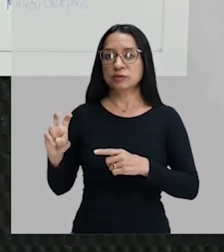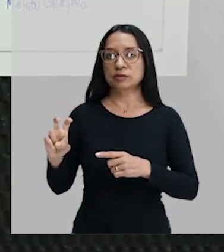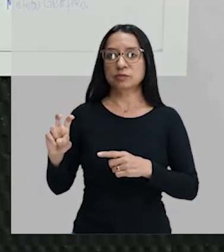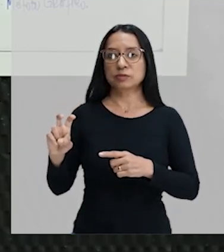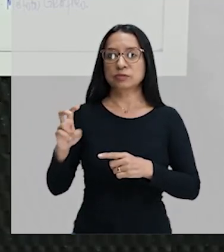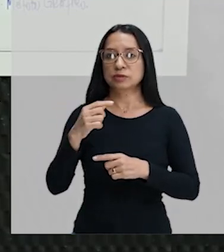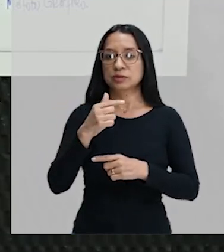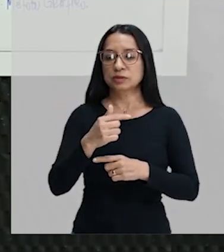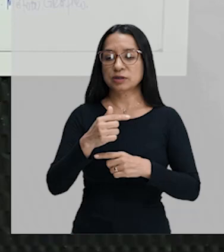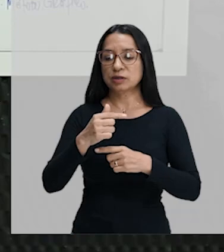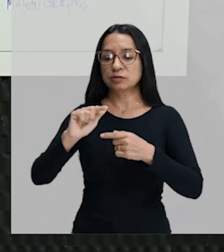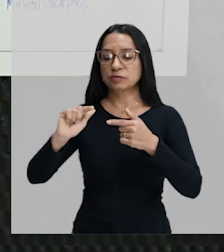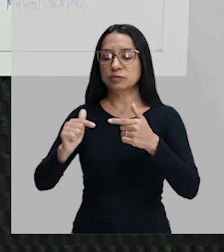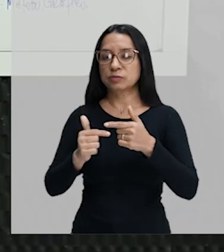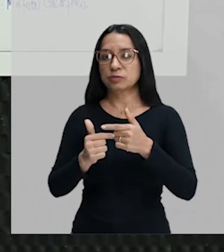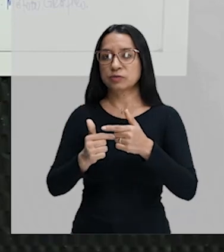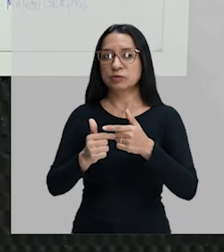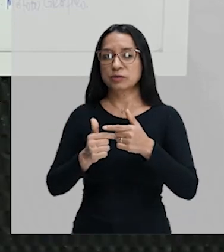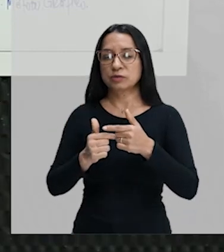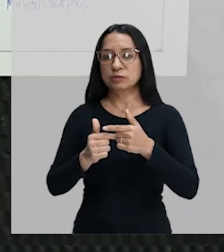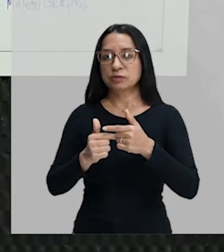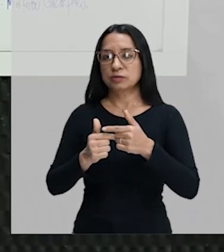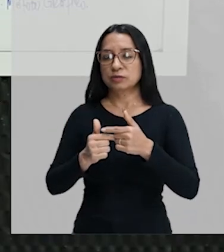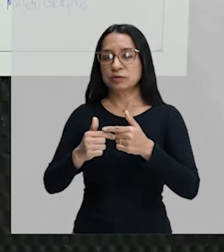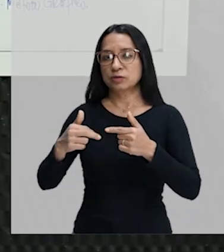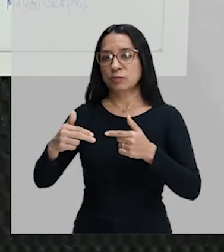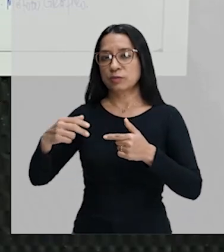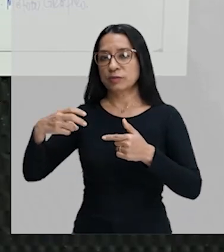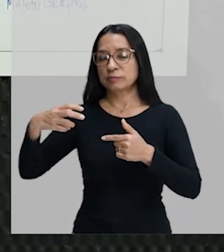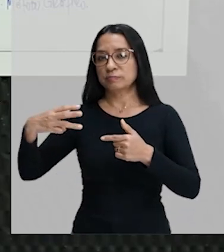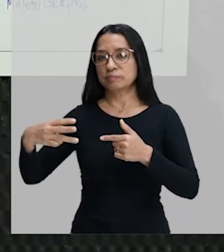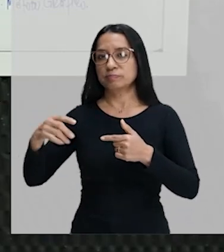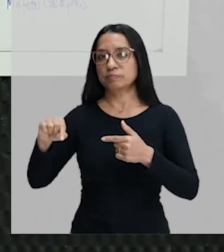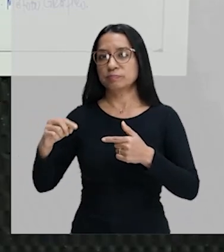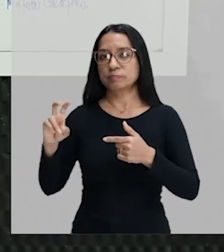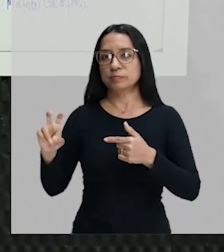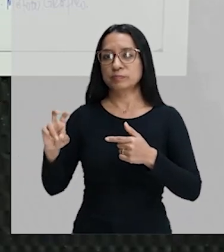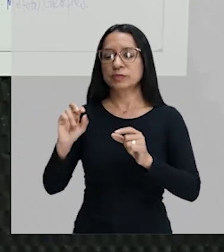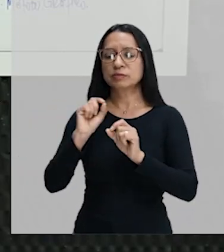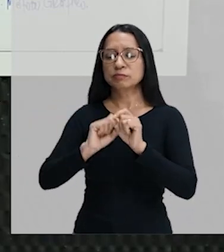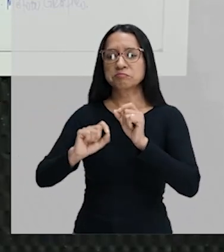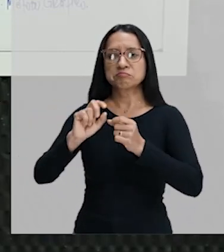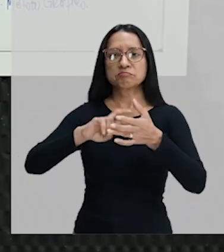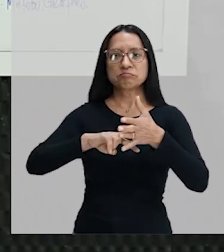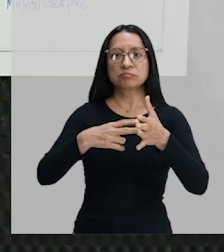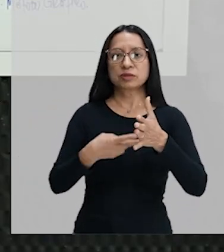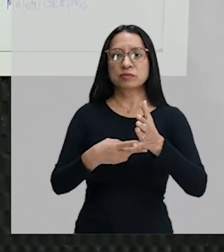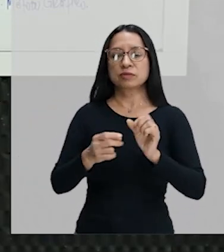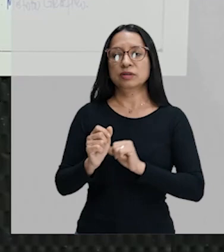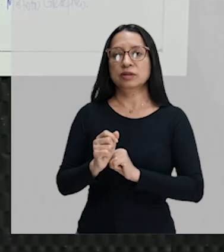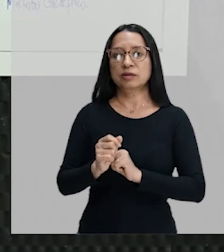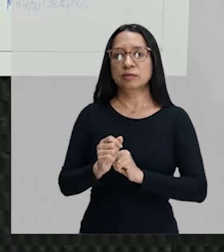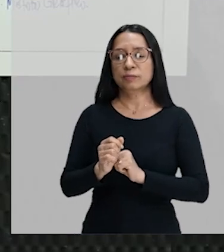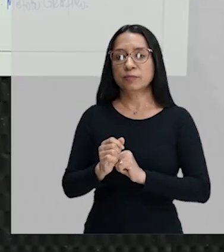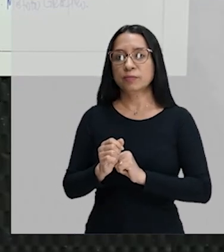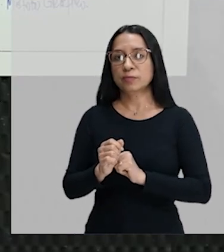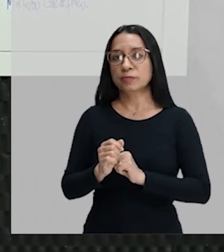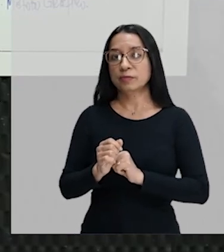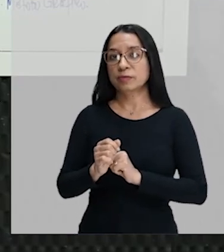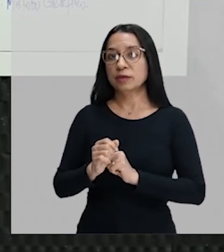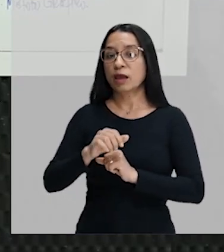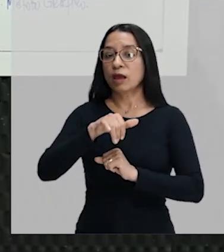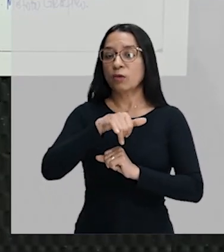Né? 7 por 2. Então, turma, isso quer dizer o quê? Que quando o y for 0, o x vai